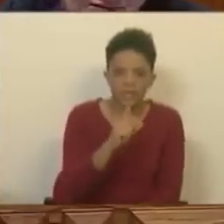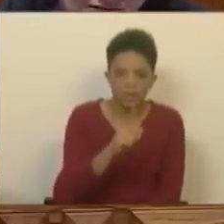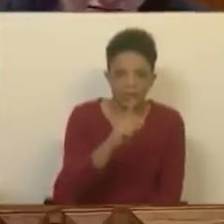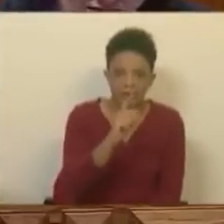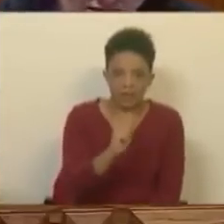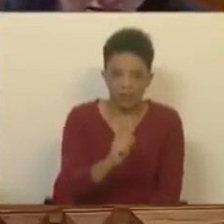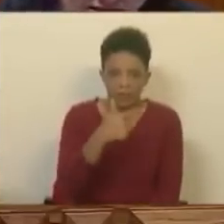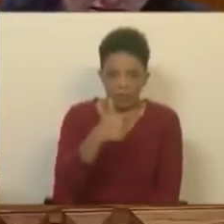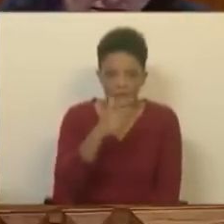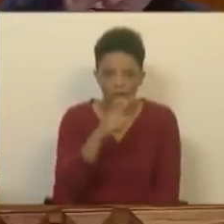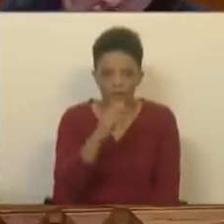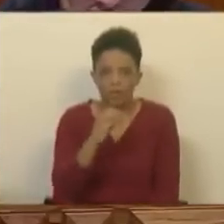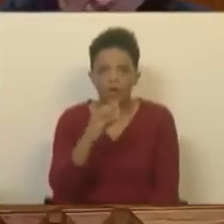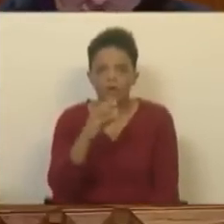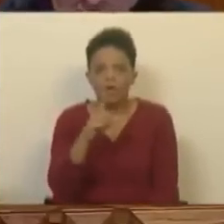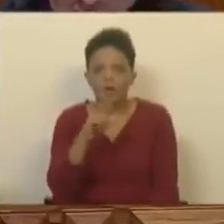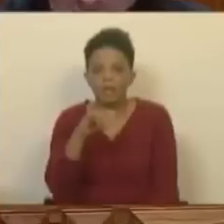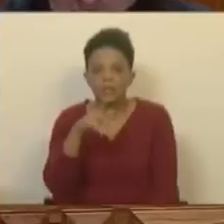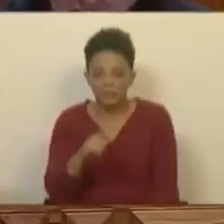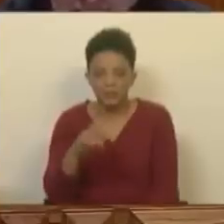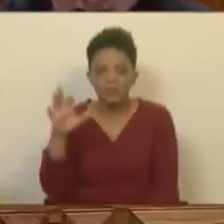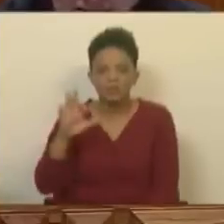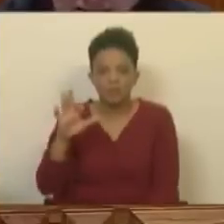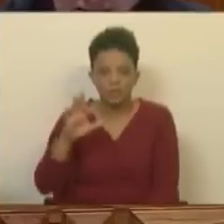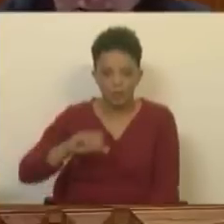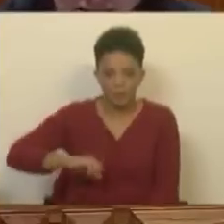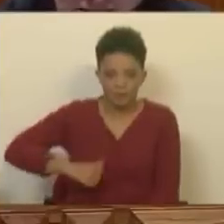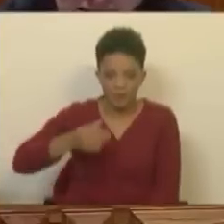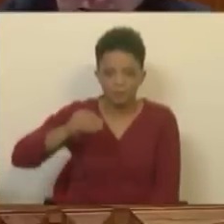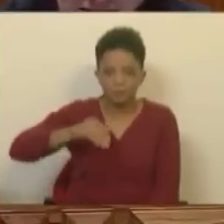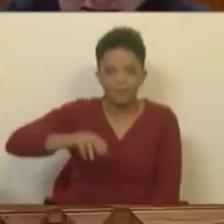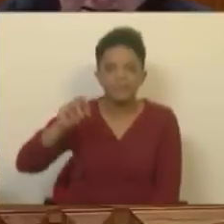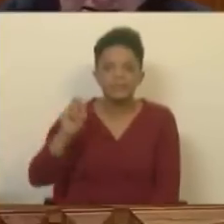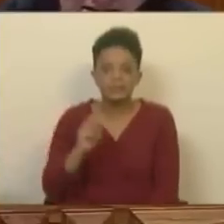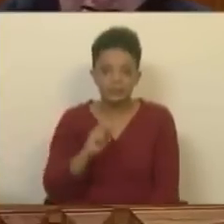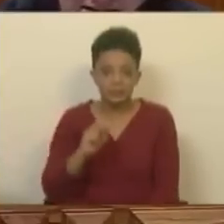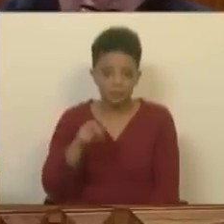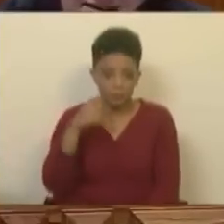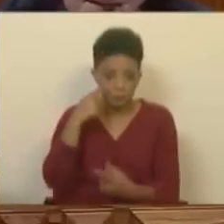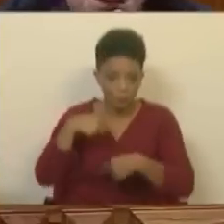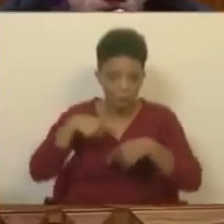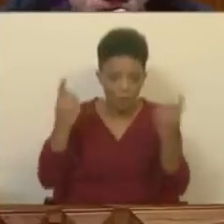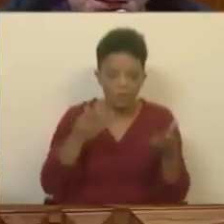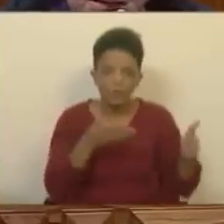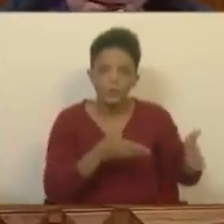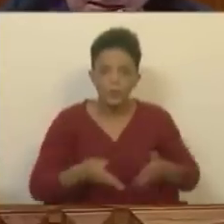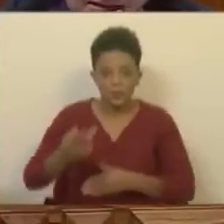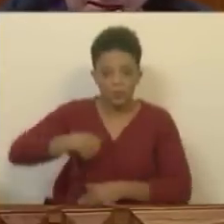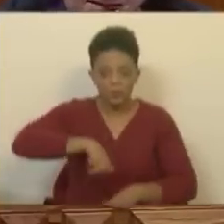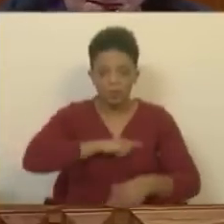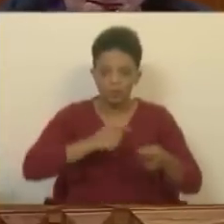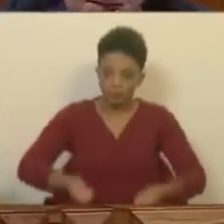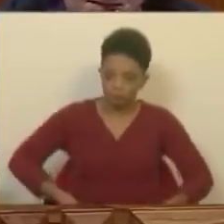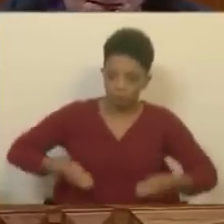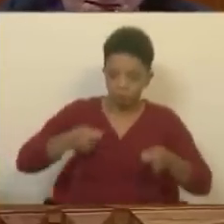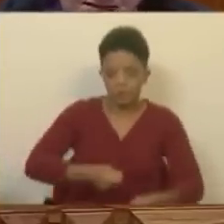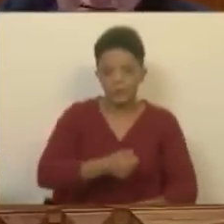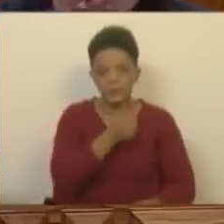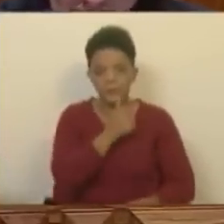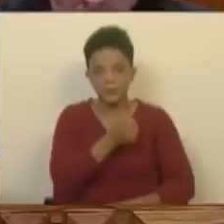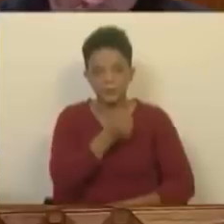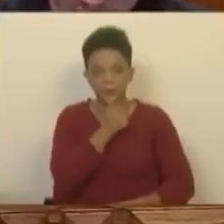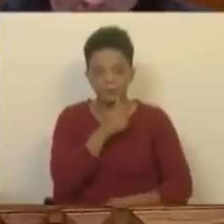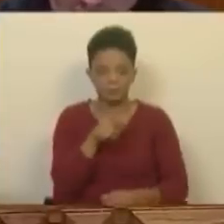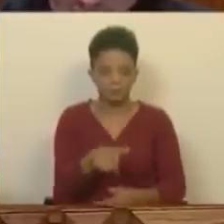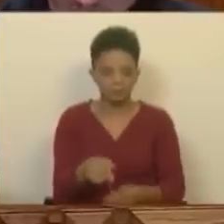o hidrogênio Verde em Sims e que demonstra bem como a estratégia que apostamos e definimos de